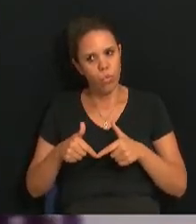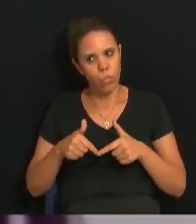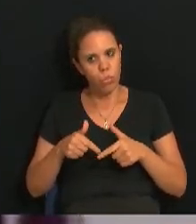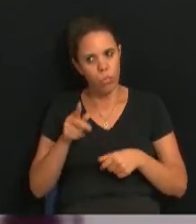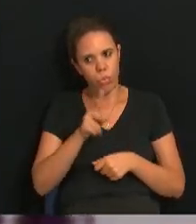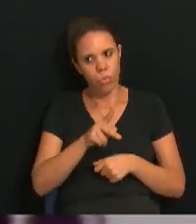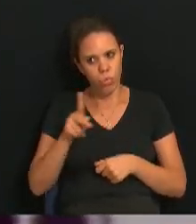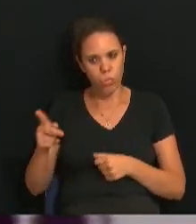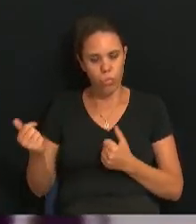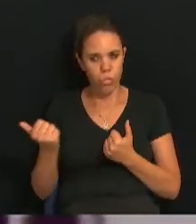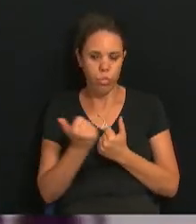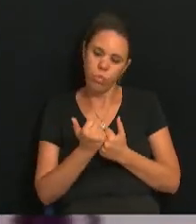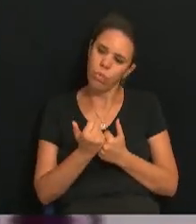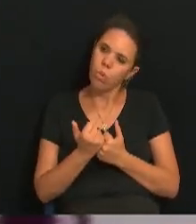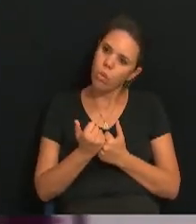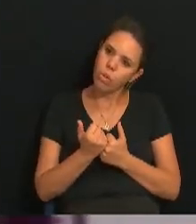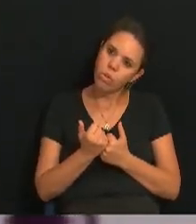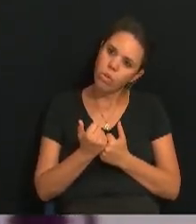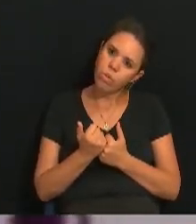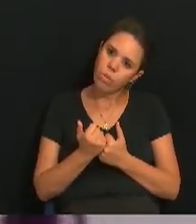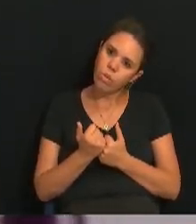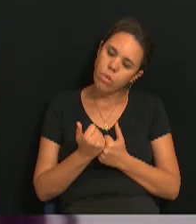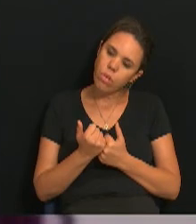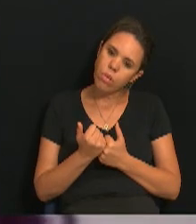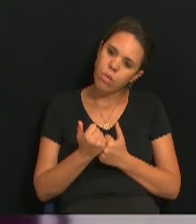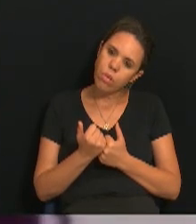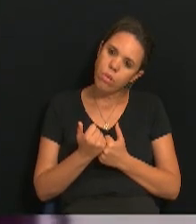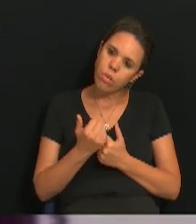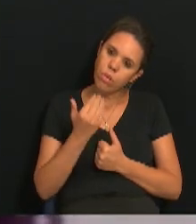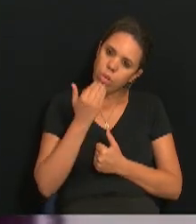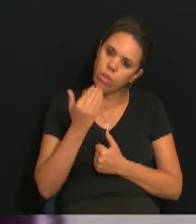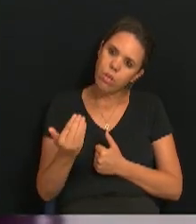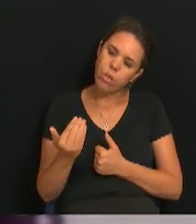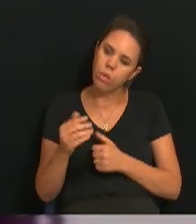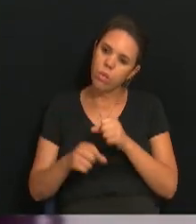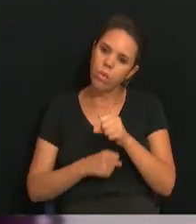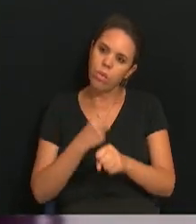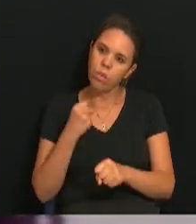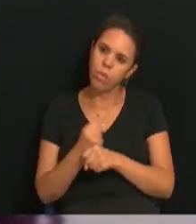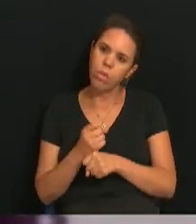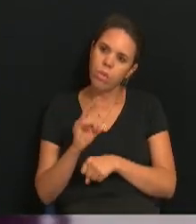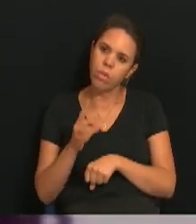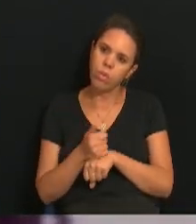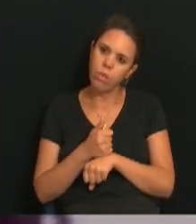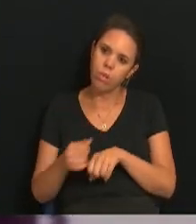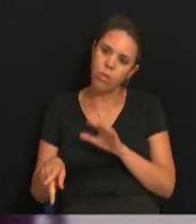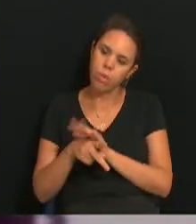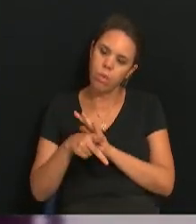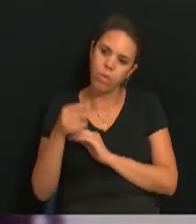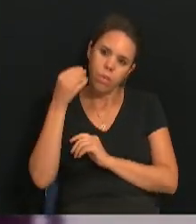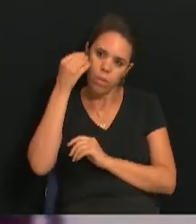professores adjuntos, aí quando substitui. Então, se ele pega uma substituição para o ano inteiro, ele vai ficar só com carga suplementar, que a